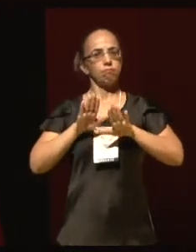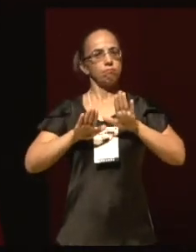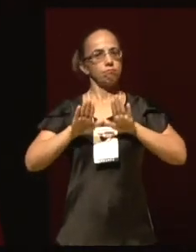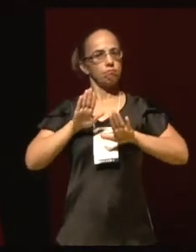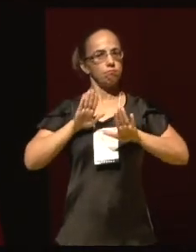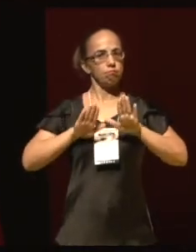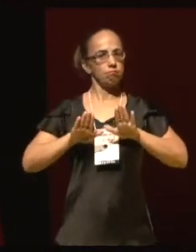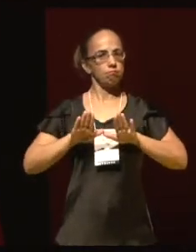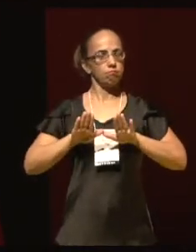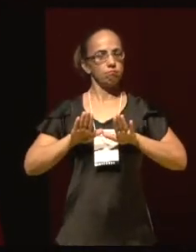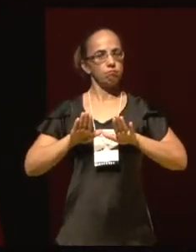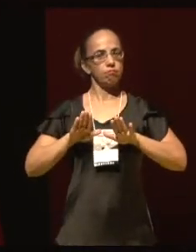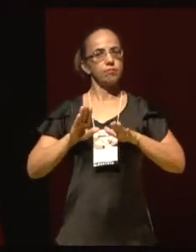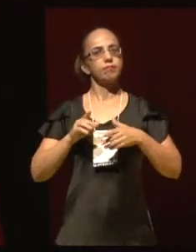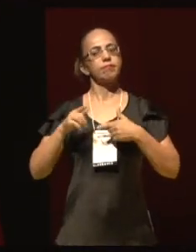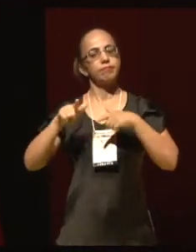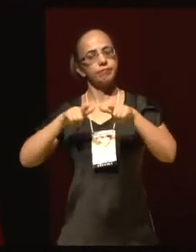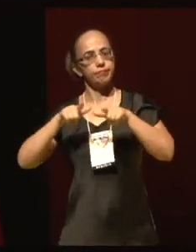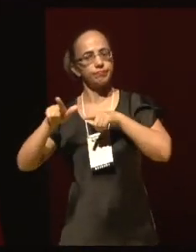poder fazer o trabalho.